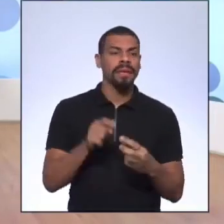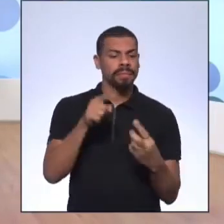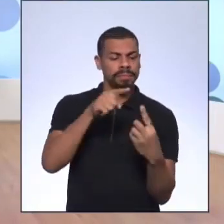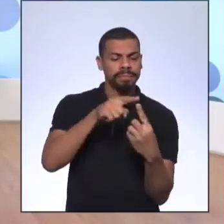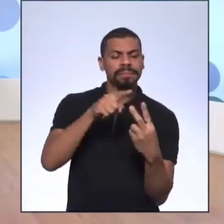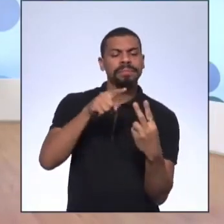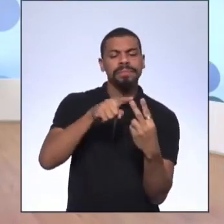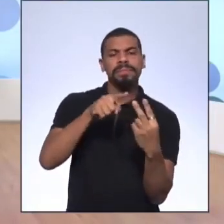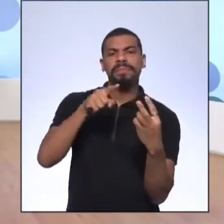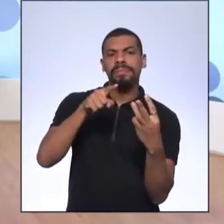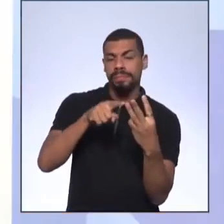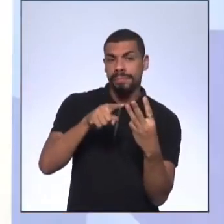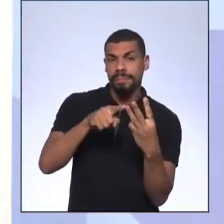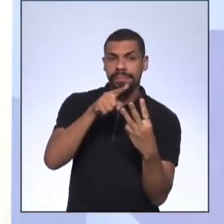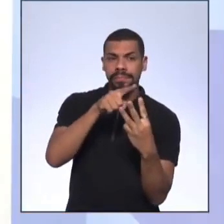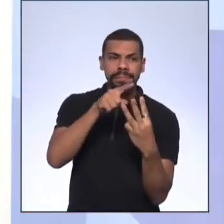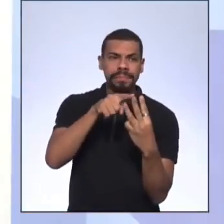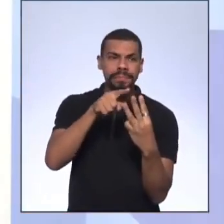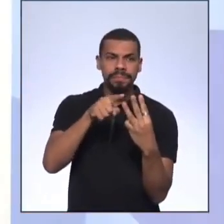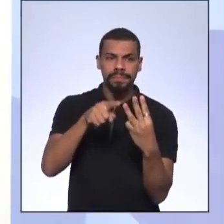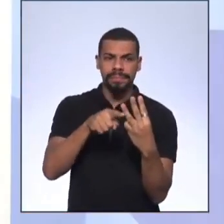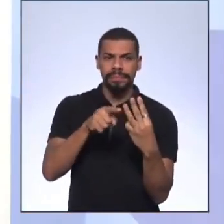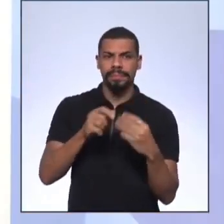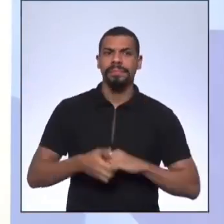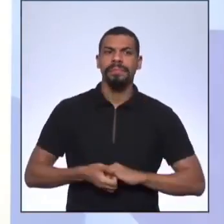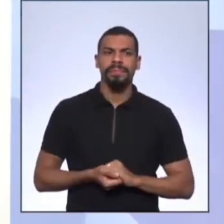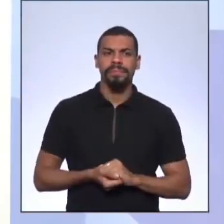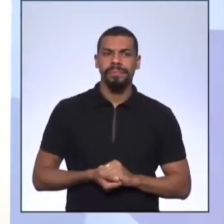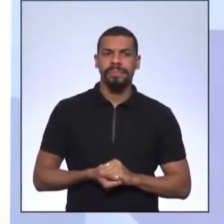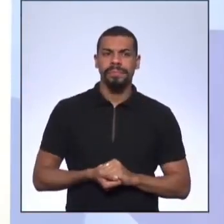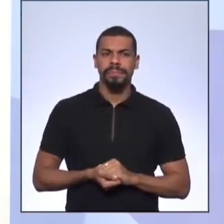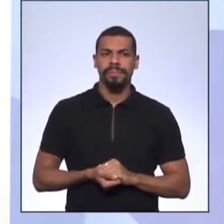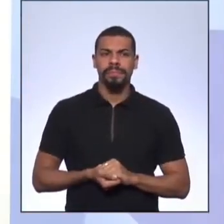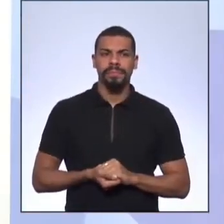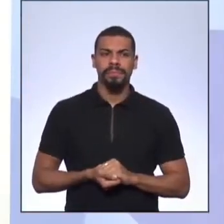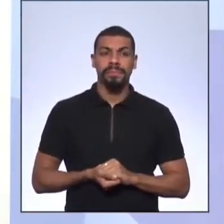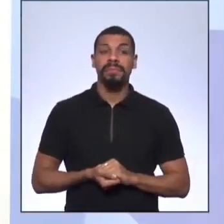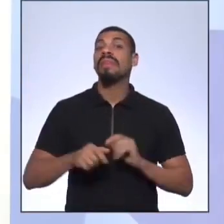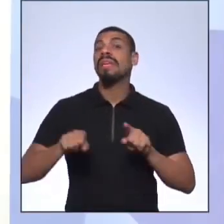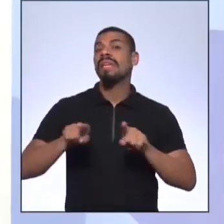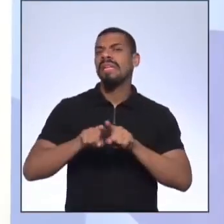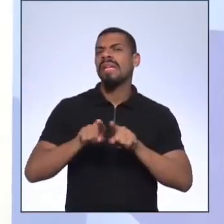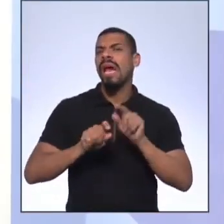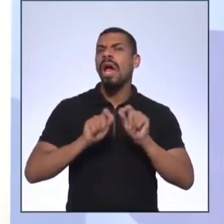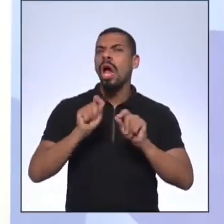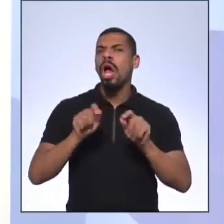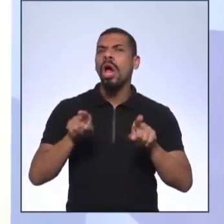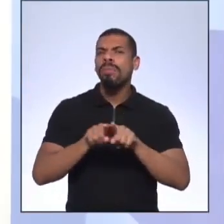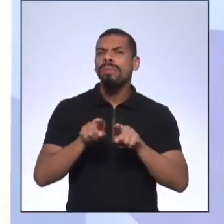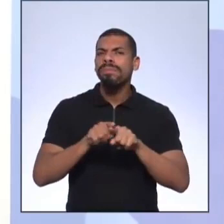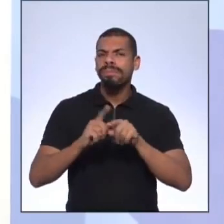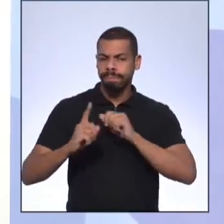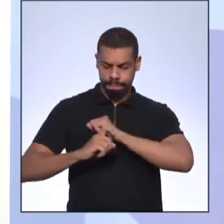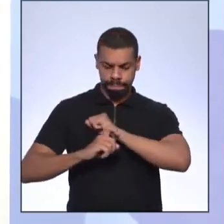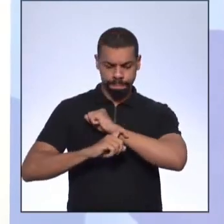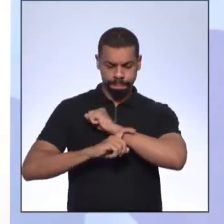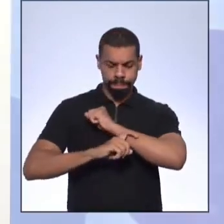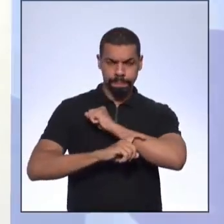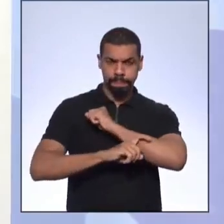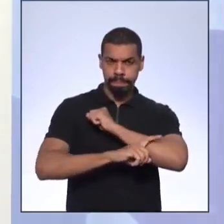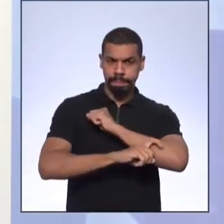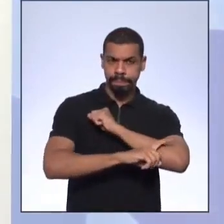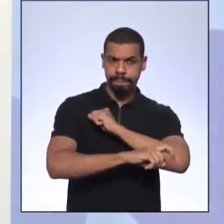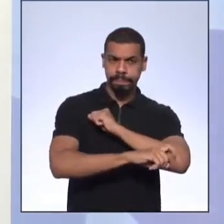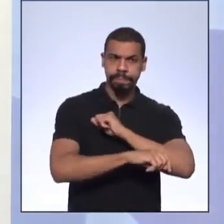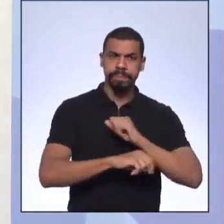tem bactéria, que está ali contemplando, né, as bactérias e cianobactérias. O arquea,